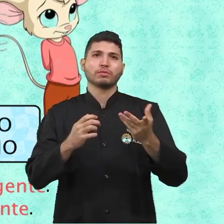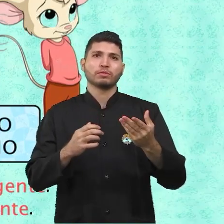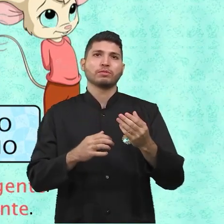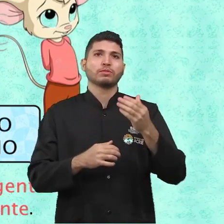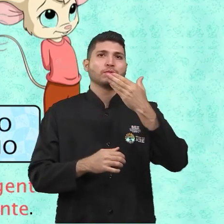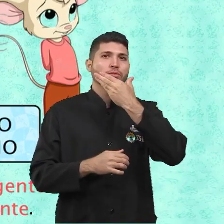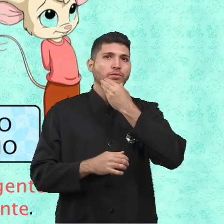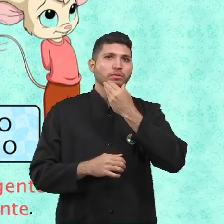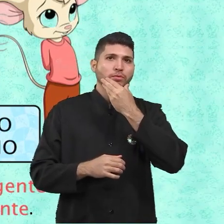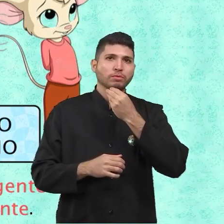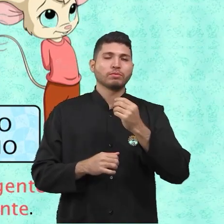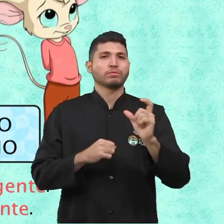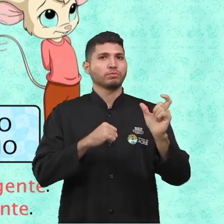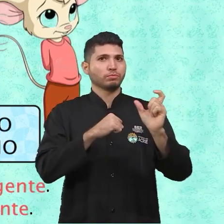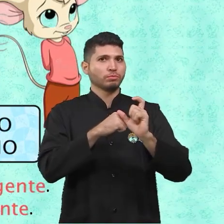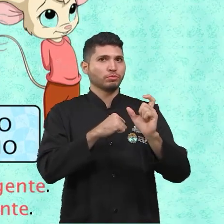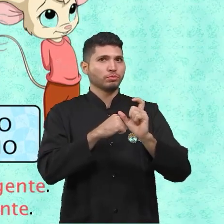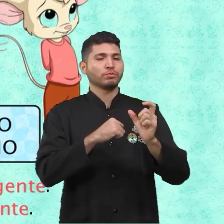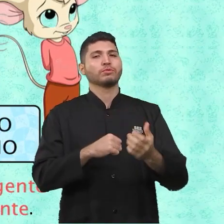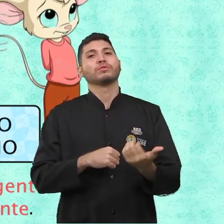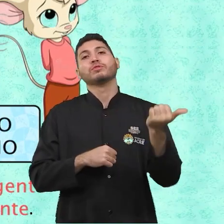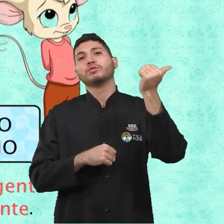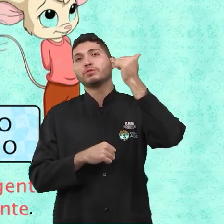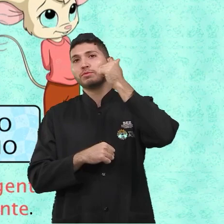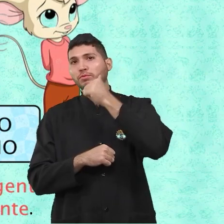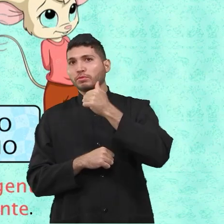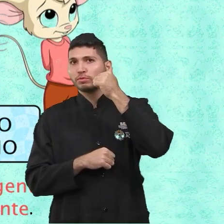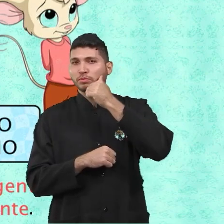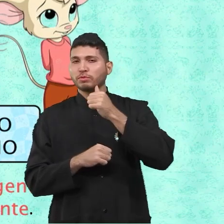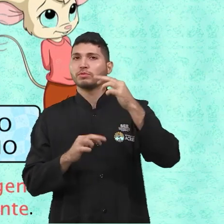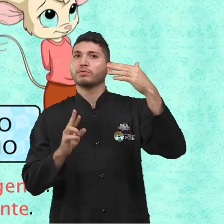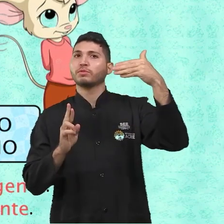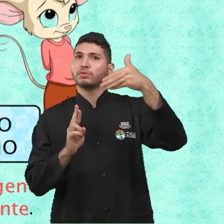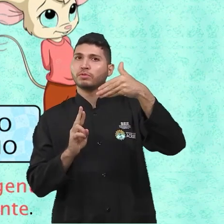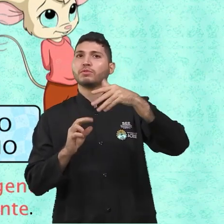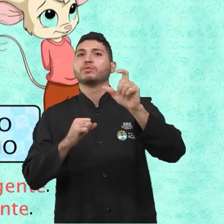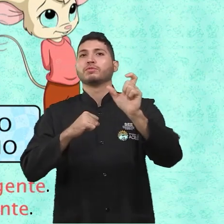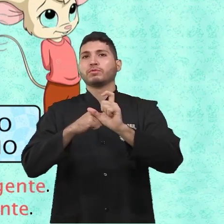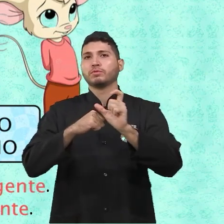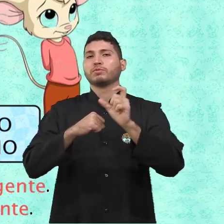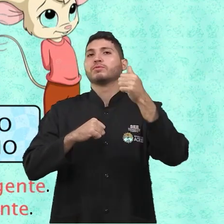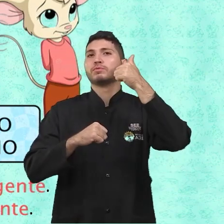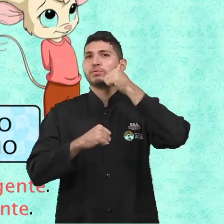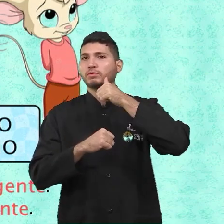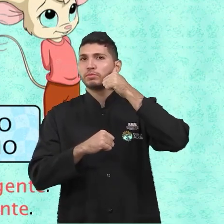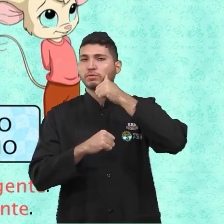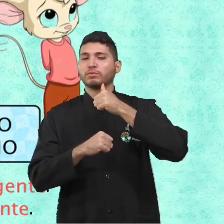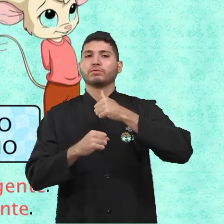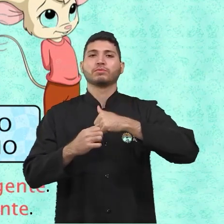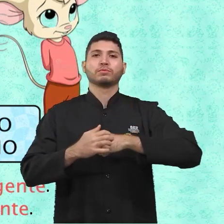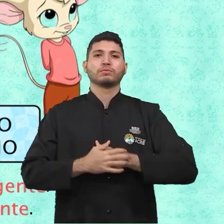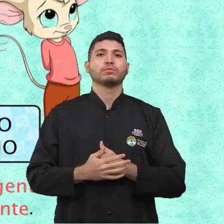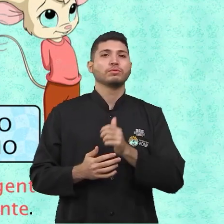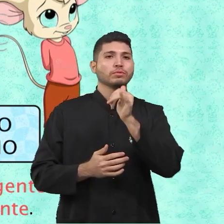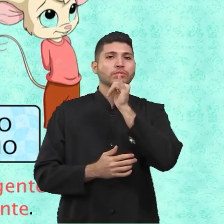um substantivo masculino e o feminino se refere a um substantivo feminino. Como, por exemplo,